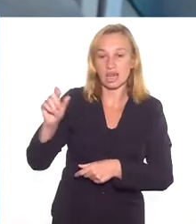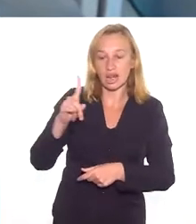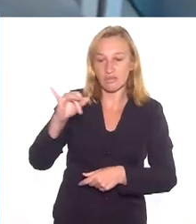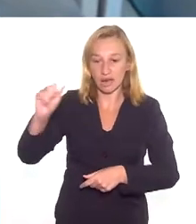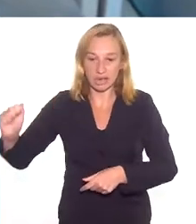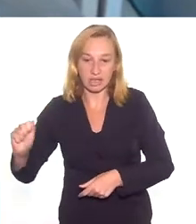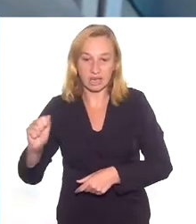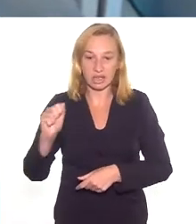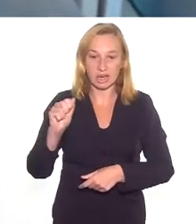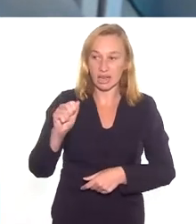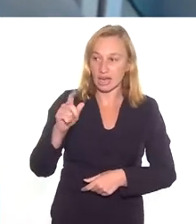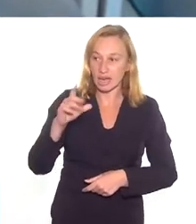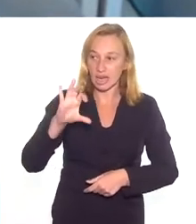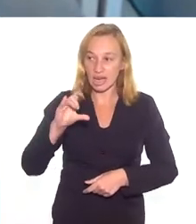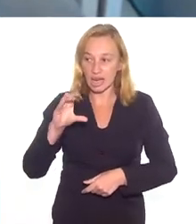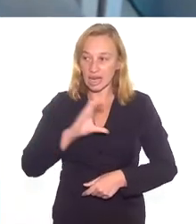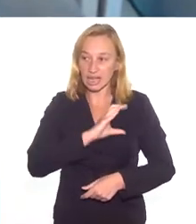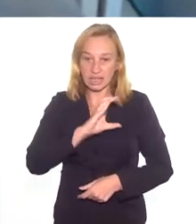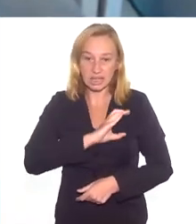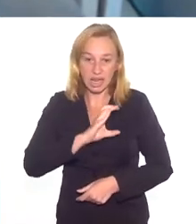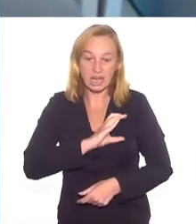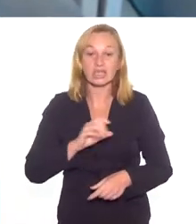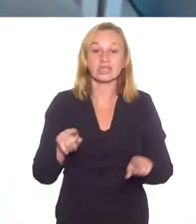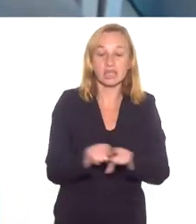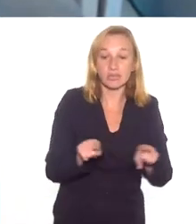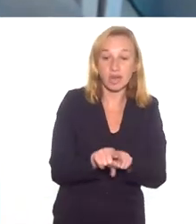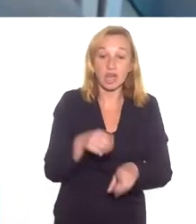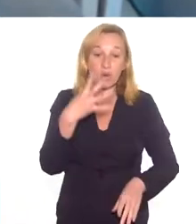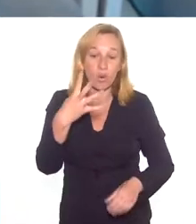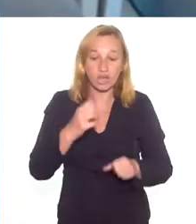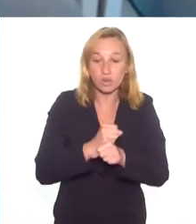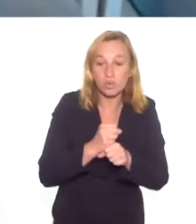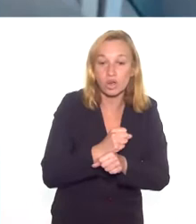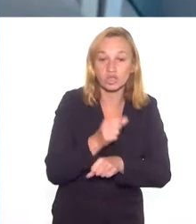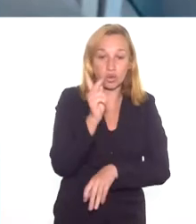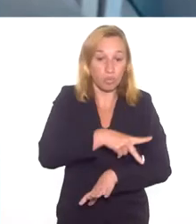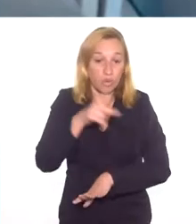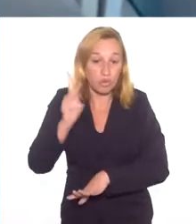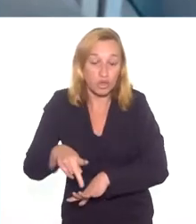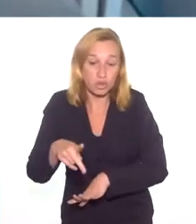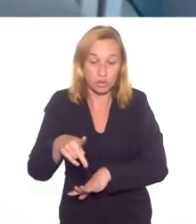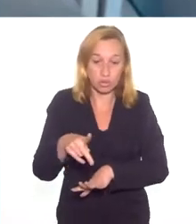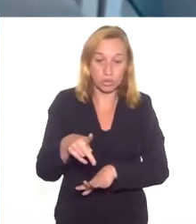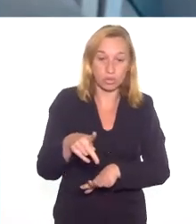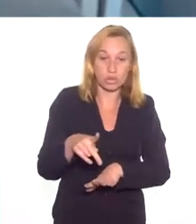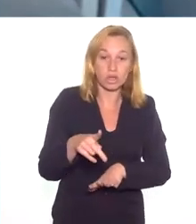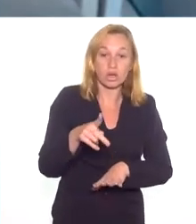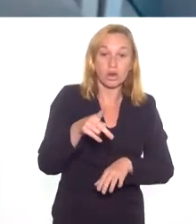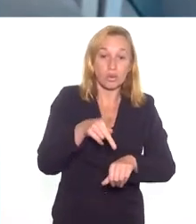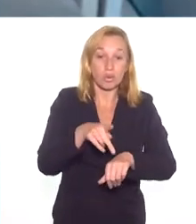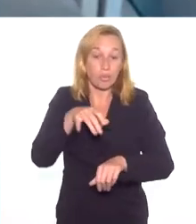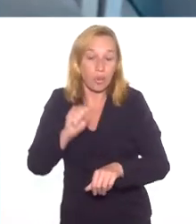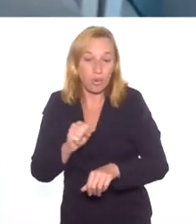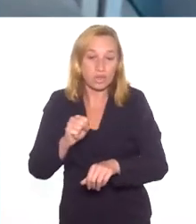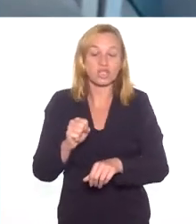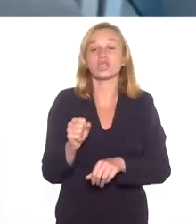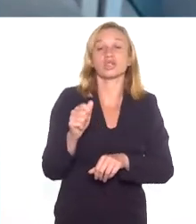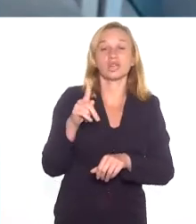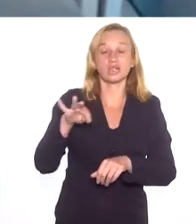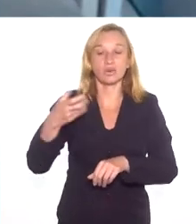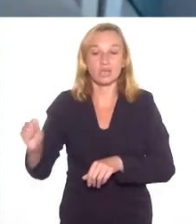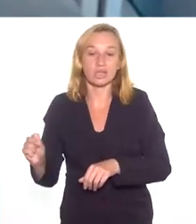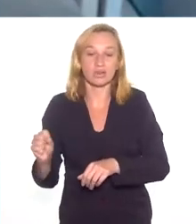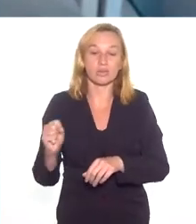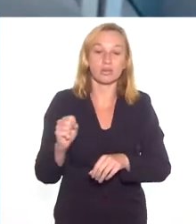em Quebec, no Canadá. E também 4 anos de magistério como professor visitante do Programa de Pós-Graduação